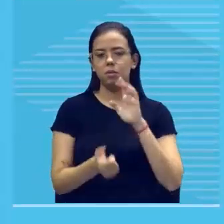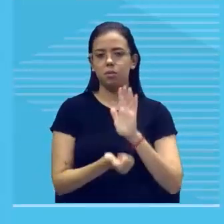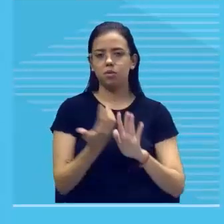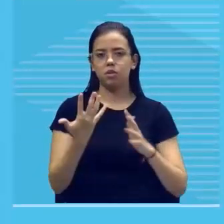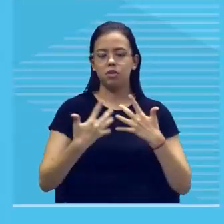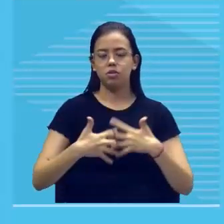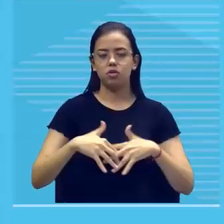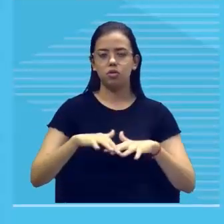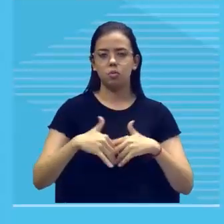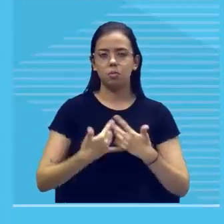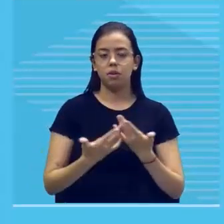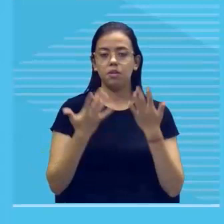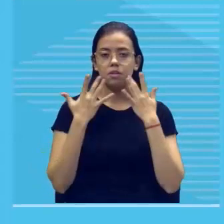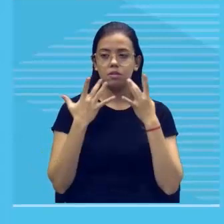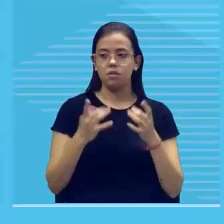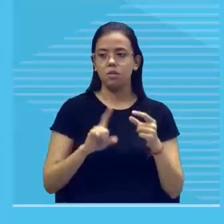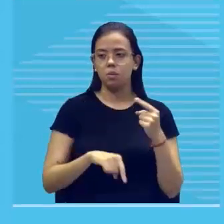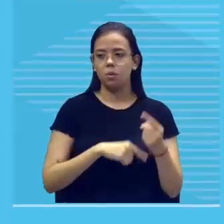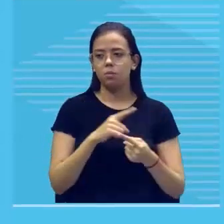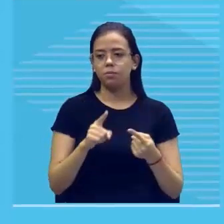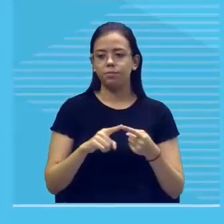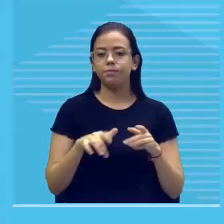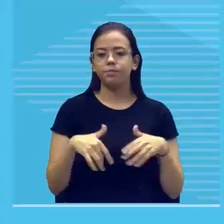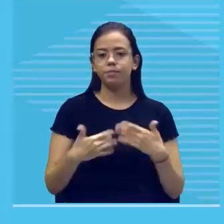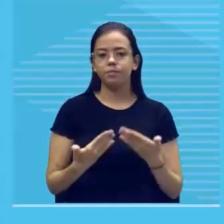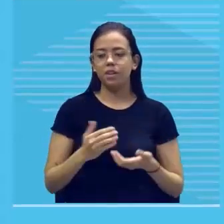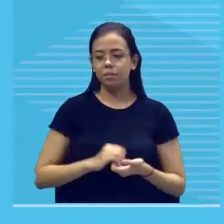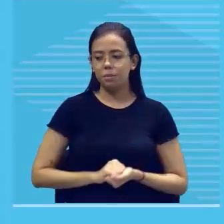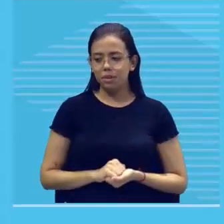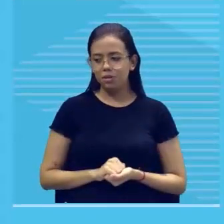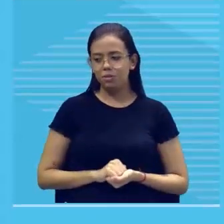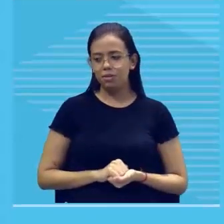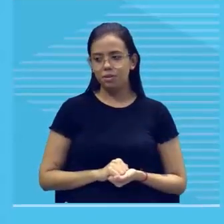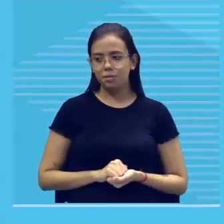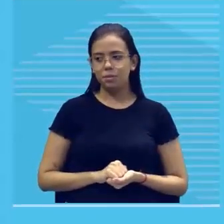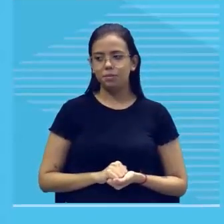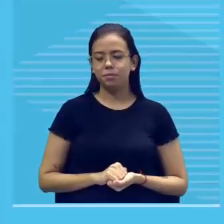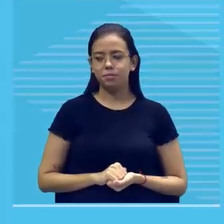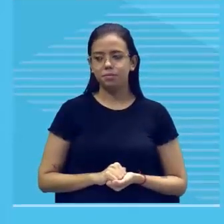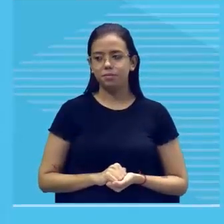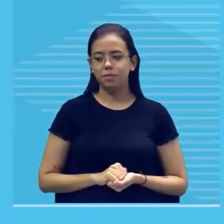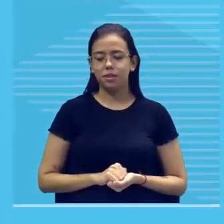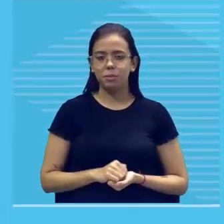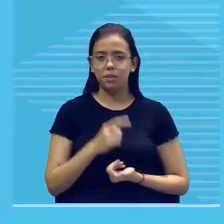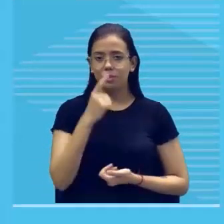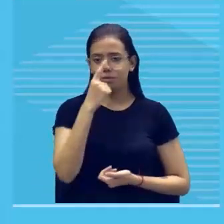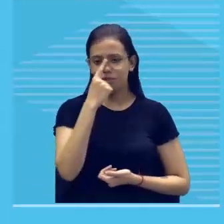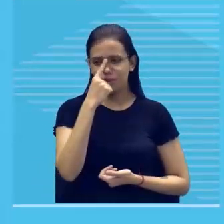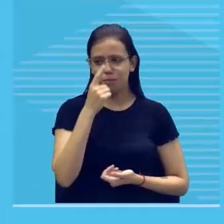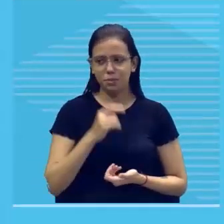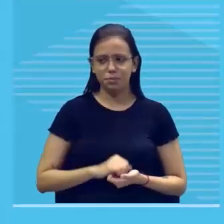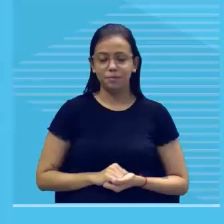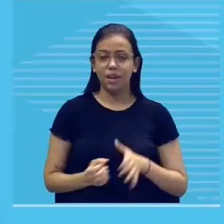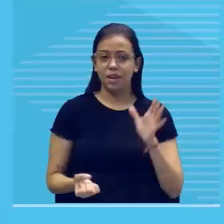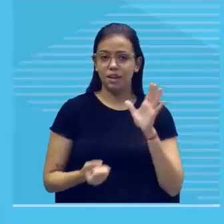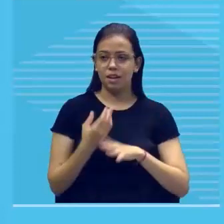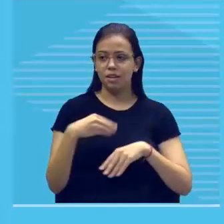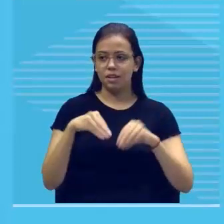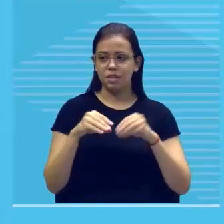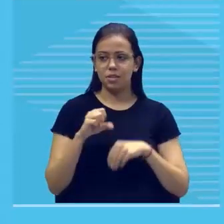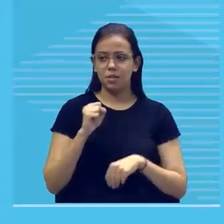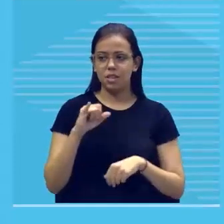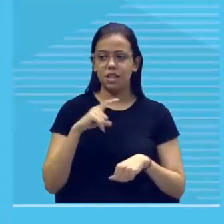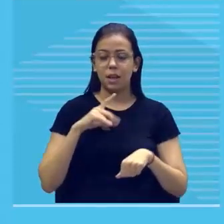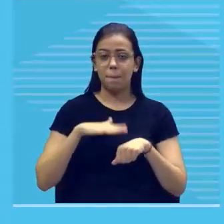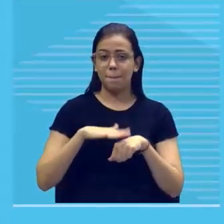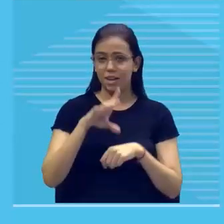lá ó Qual é o objetivo do nosso probleminha produzir tecidos o quanto mais dias eu